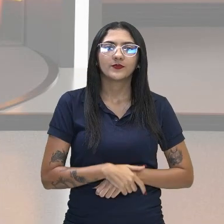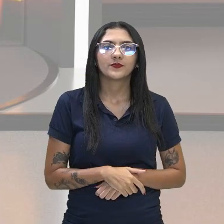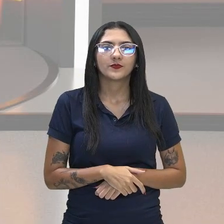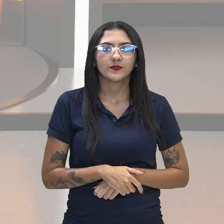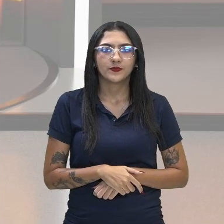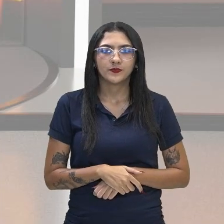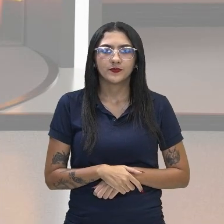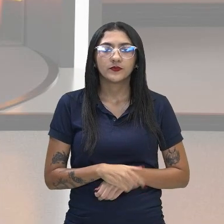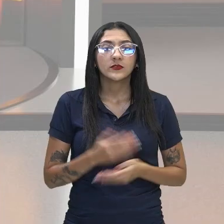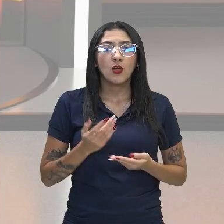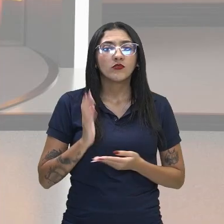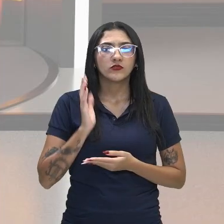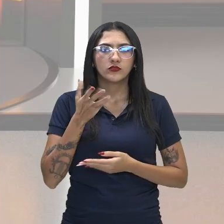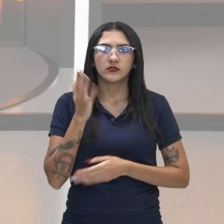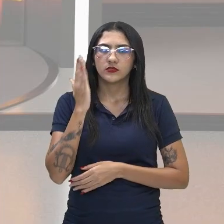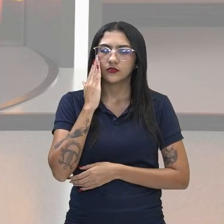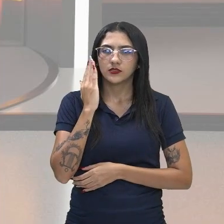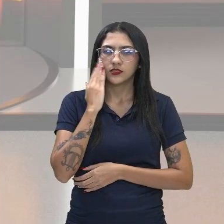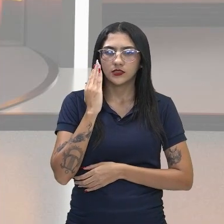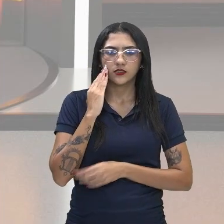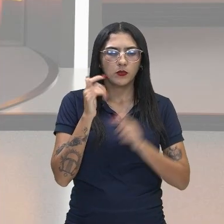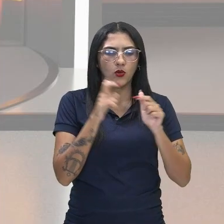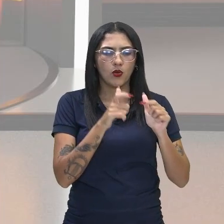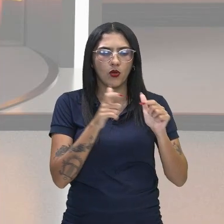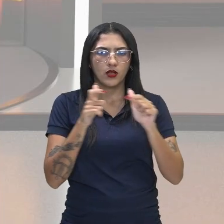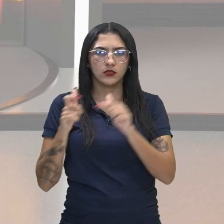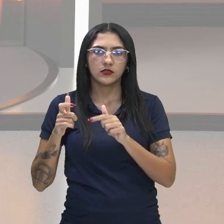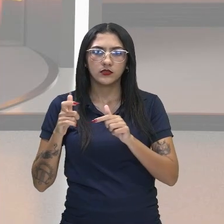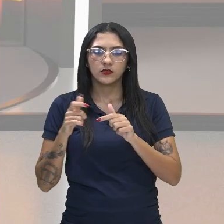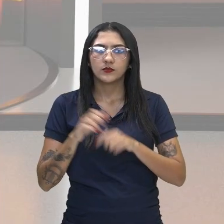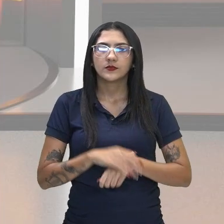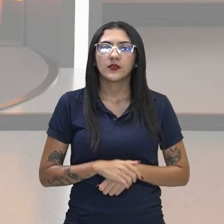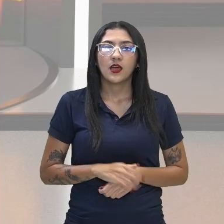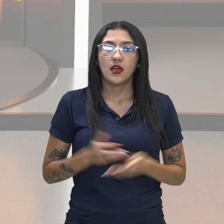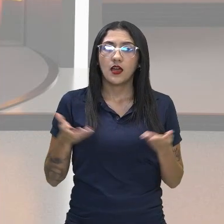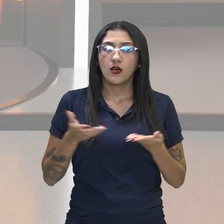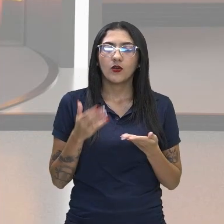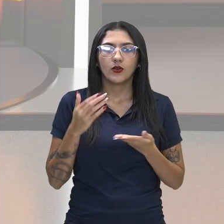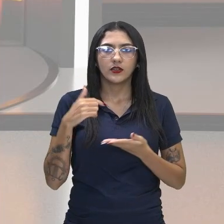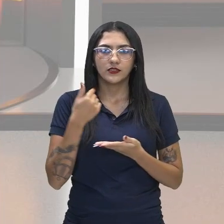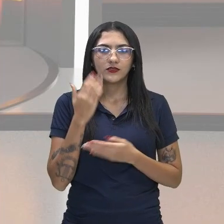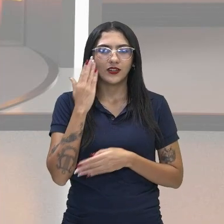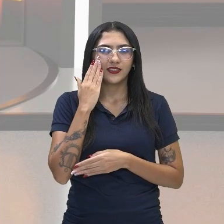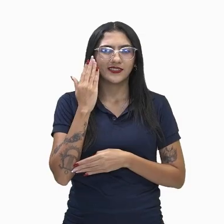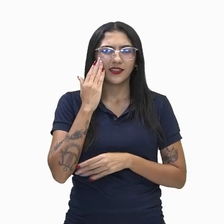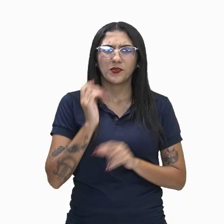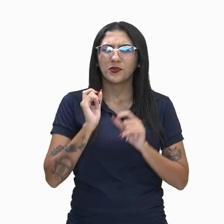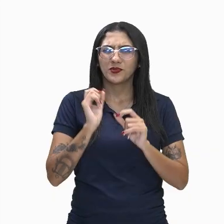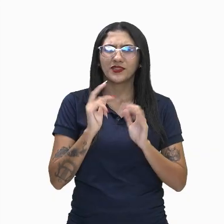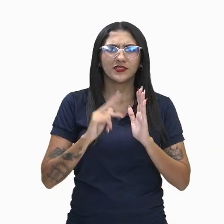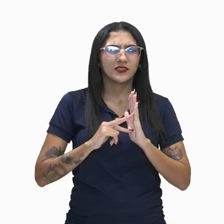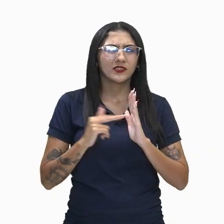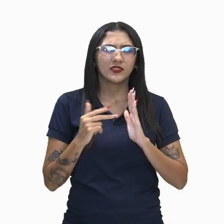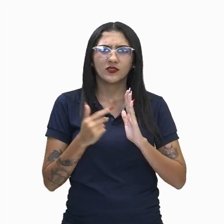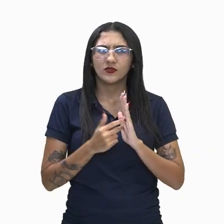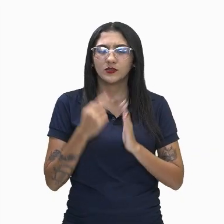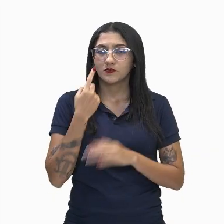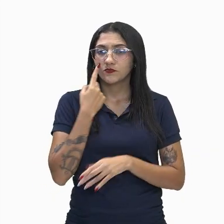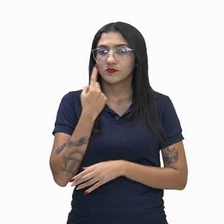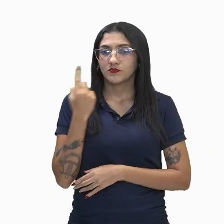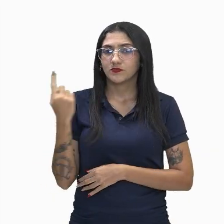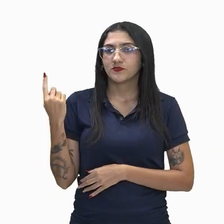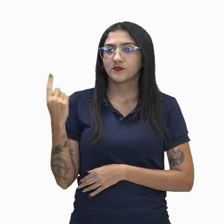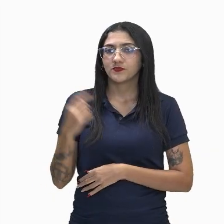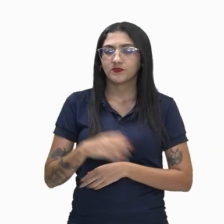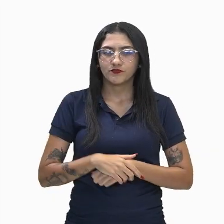gente já sabe aí a localização e agora vamos ver o que são os paralelos e meridianos. Então, eu tenho